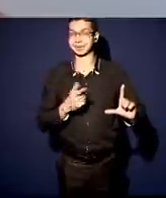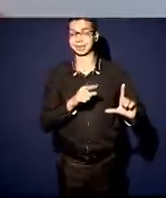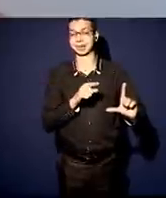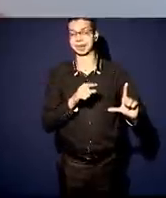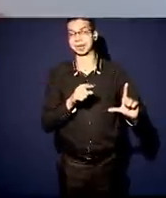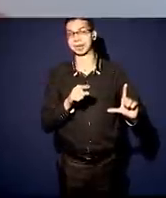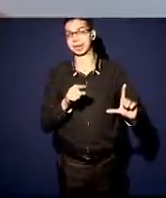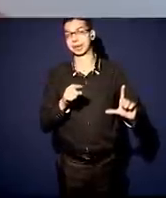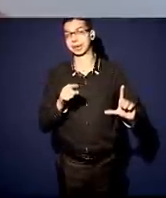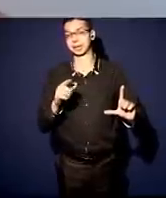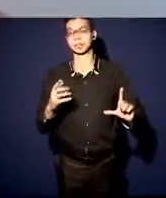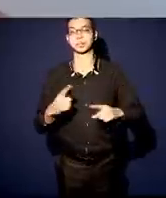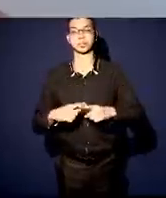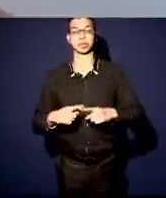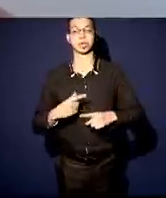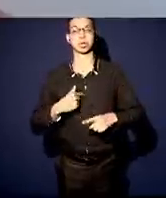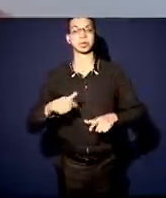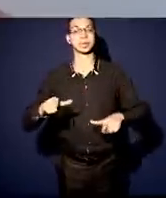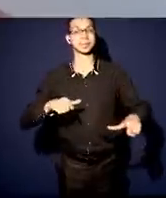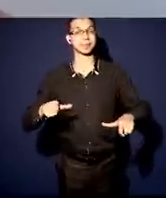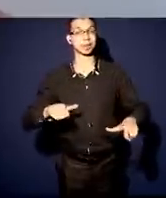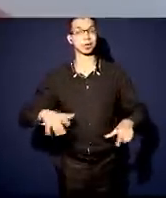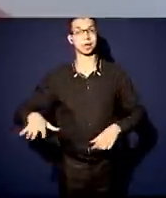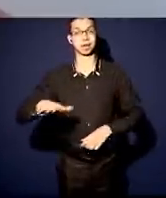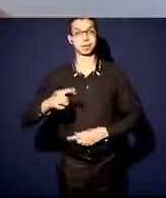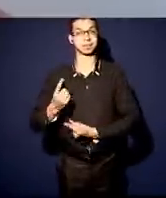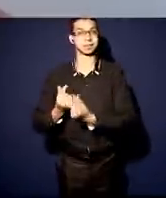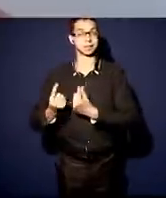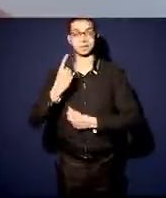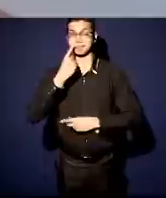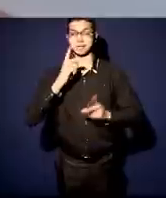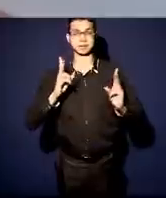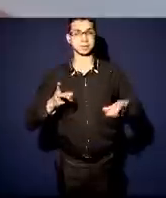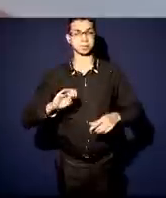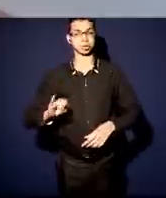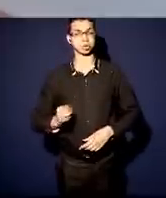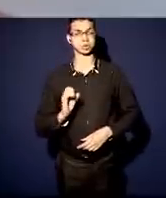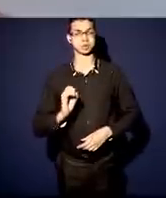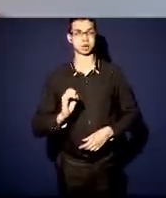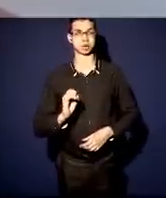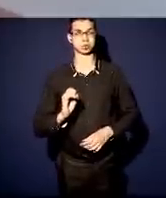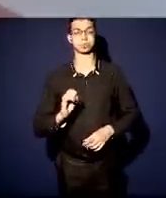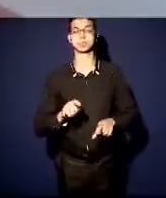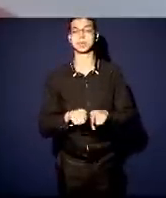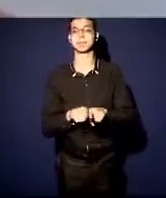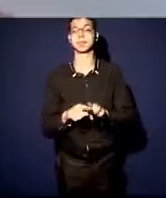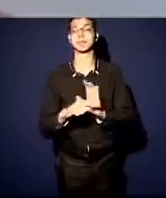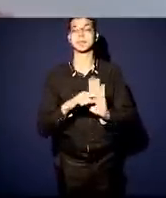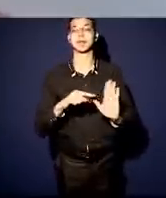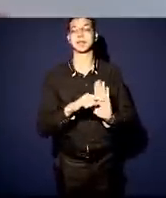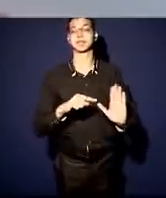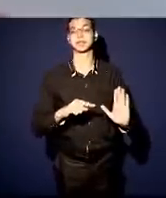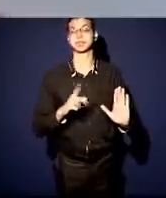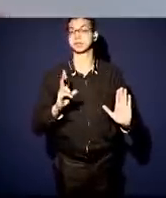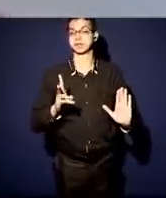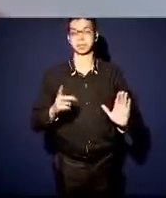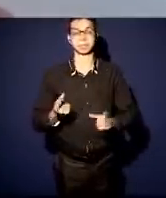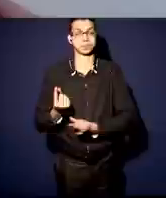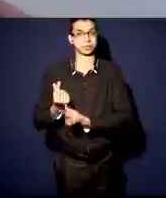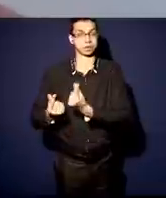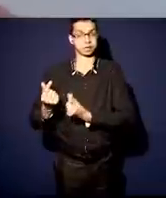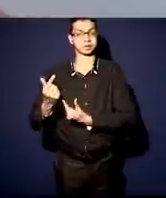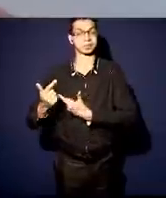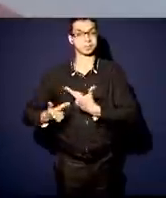que hoje trabalha no mercado financeiro só viu juros zero e negativo. Né? Nós é que